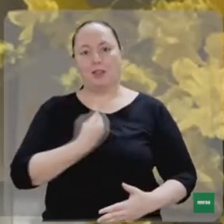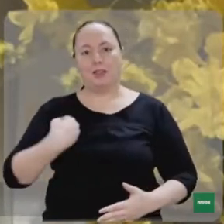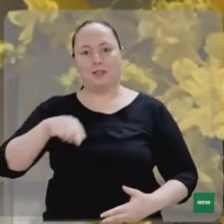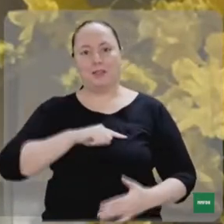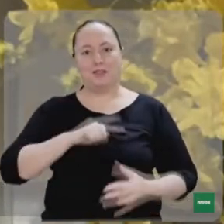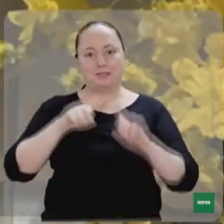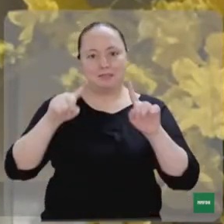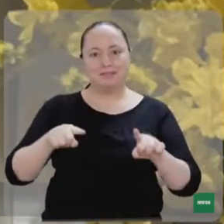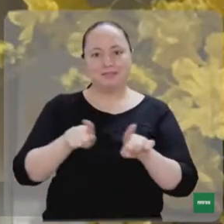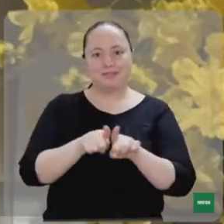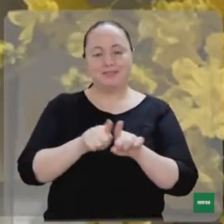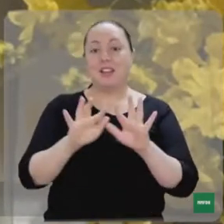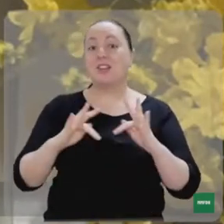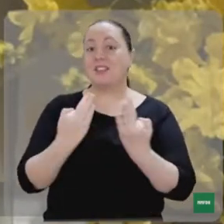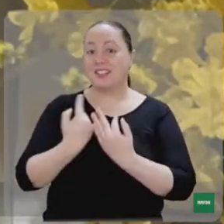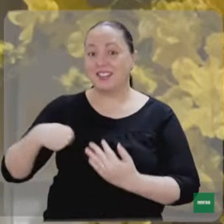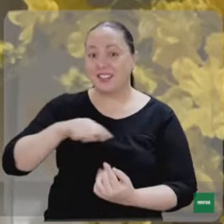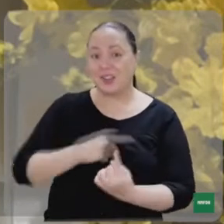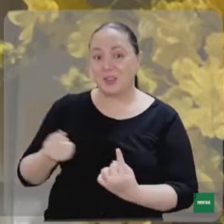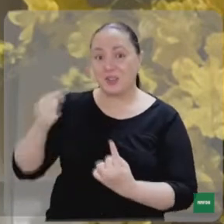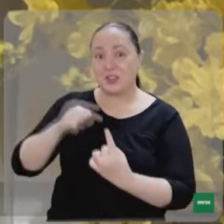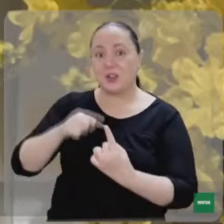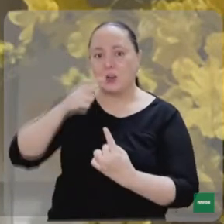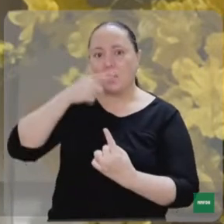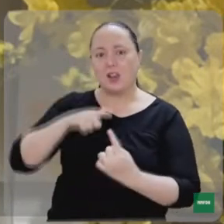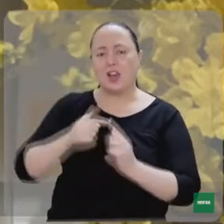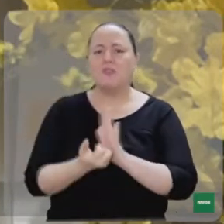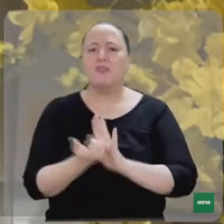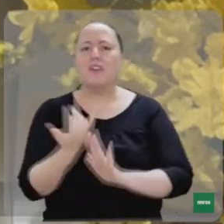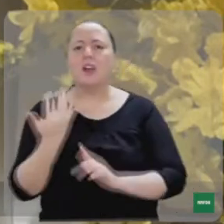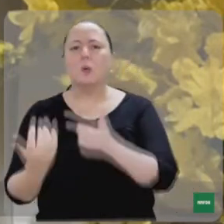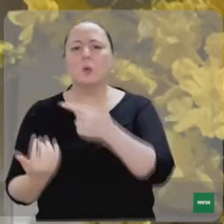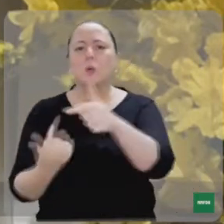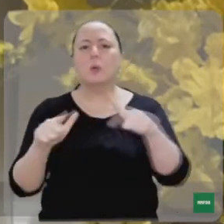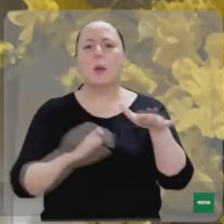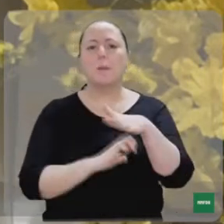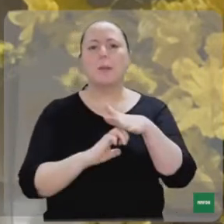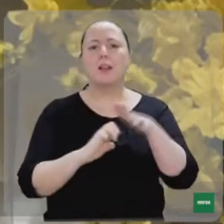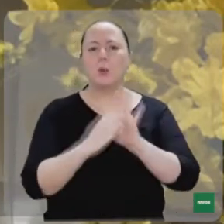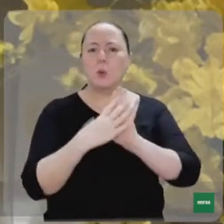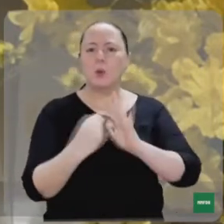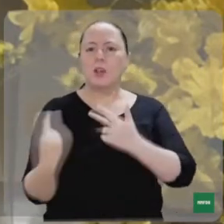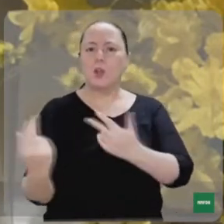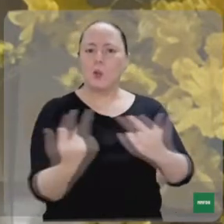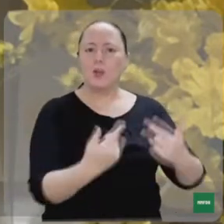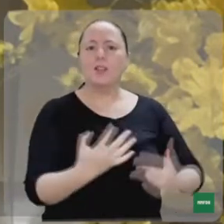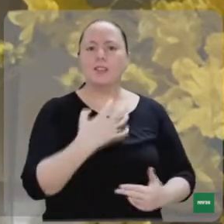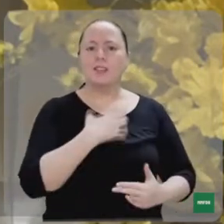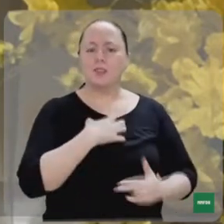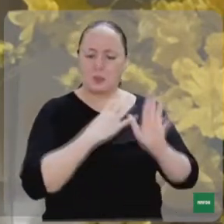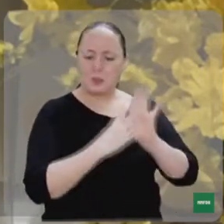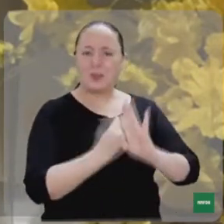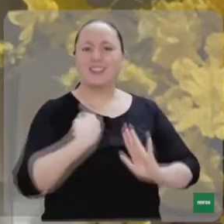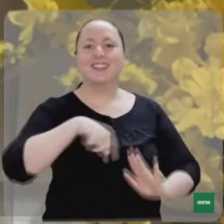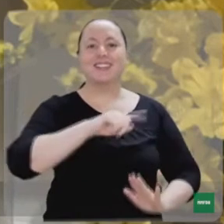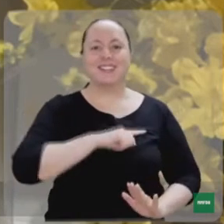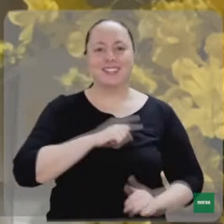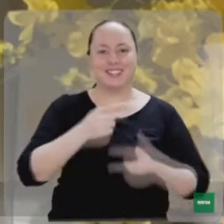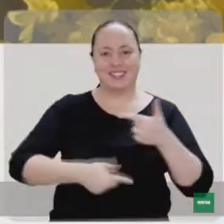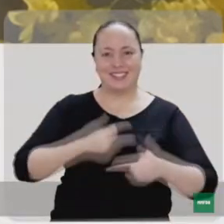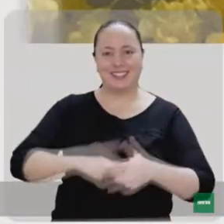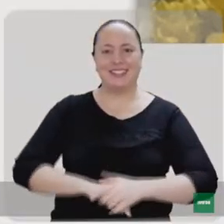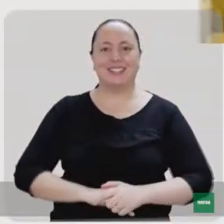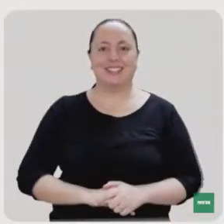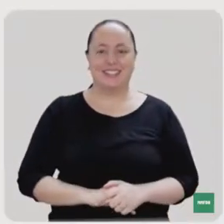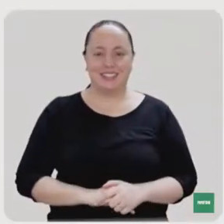seus familiares. E o nosso objetivo é que isso possa alcançar várias outras empresas e que elas possam se sentir inspiradas também com